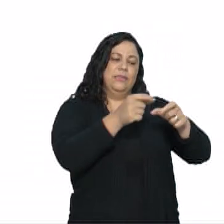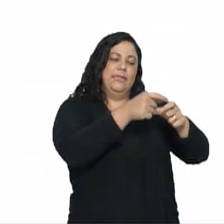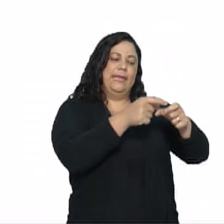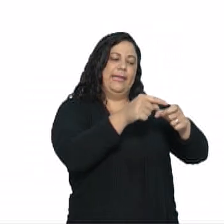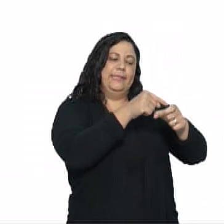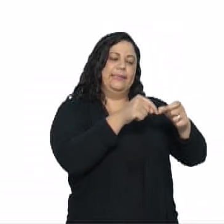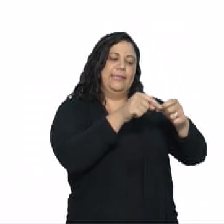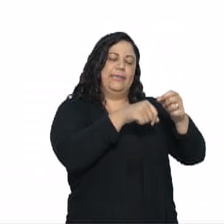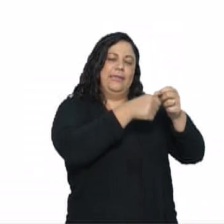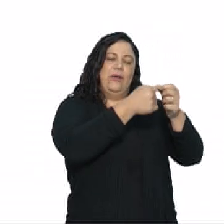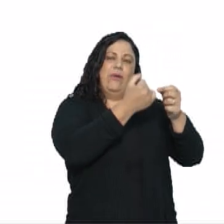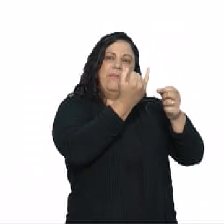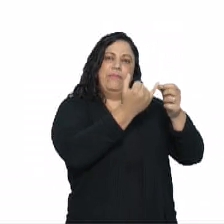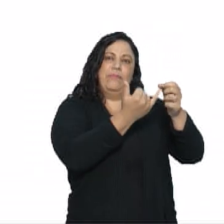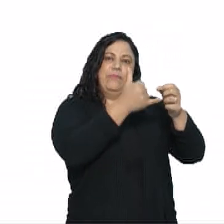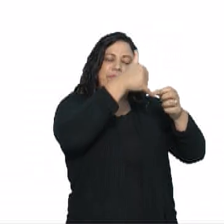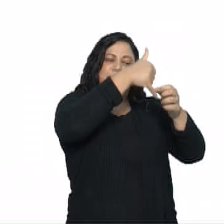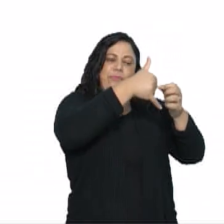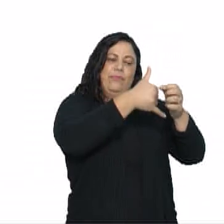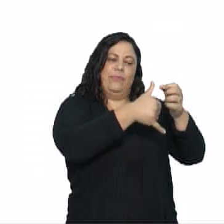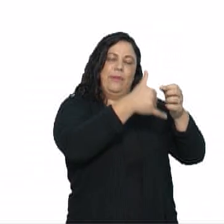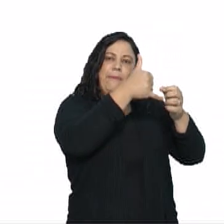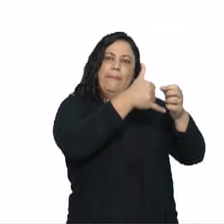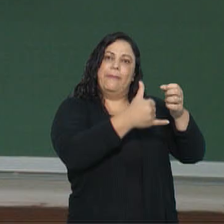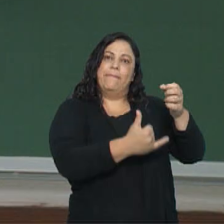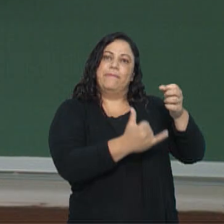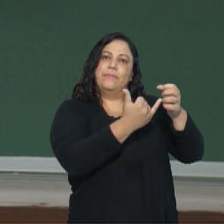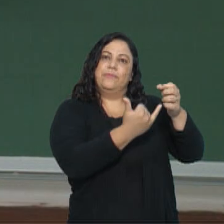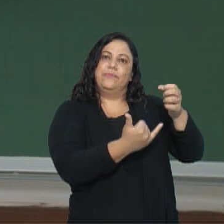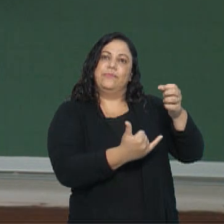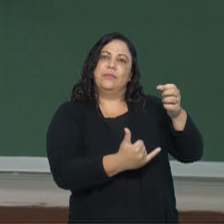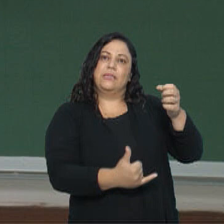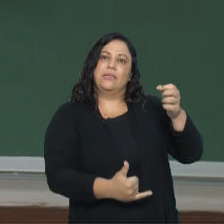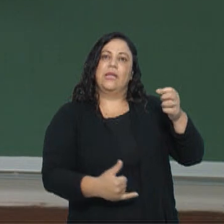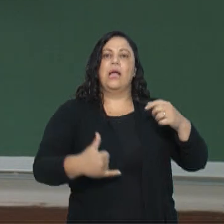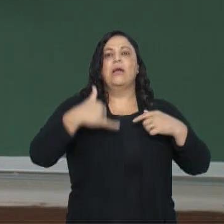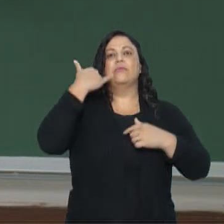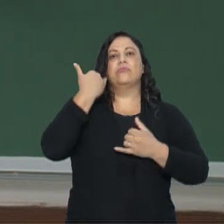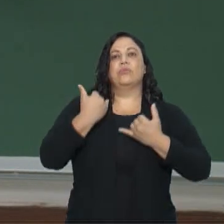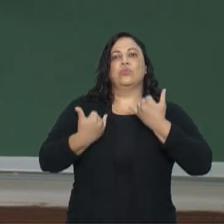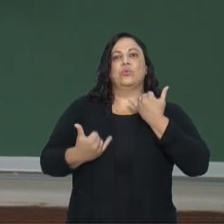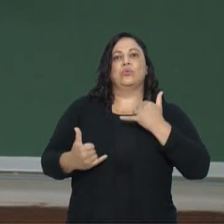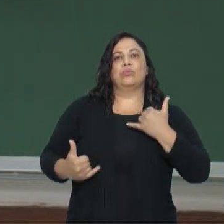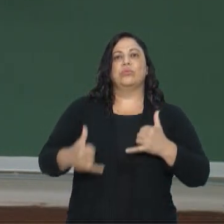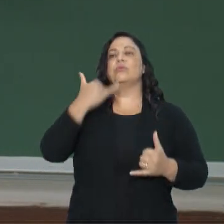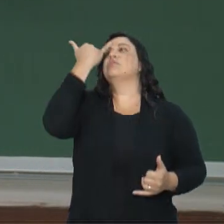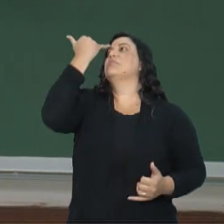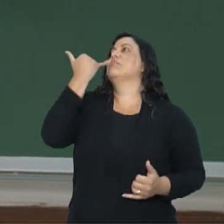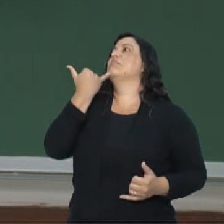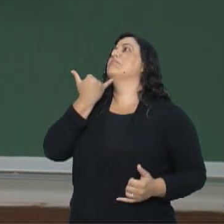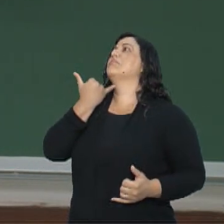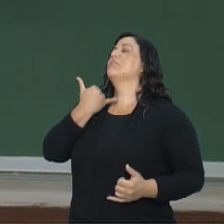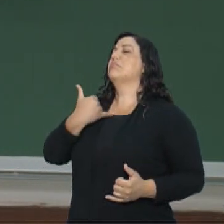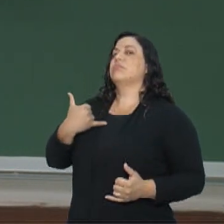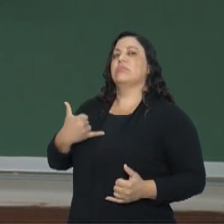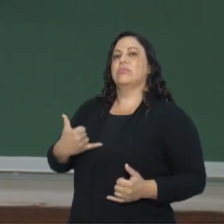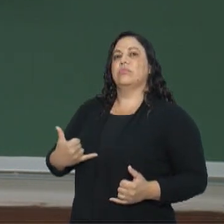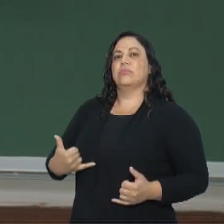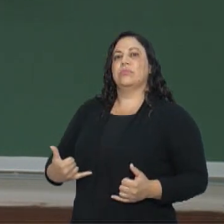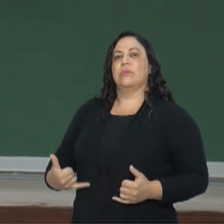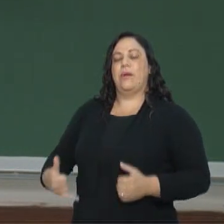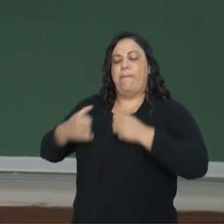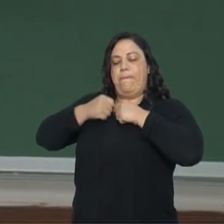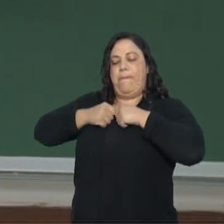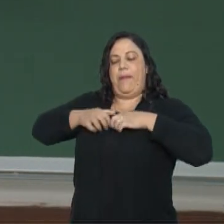ele leva as informações do cérebro e do cerebelo para o restante do corpo e vice-versa.